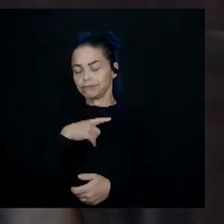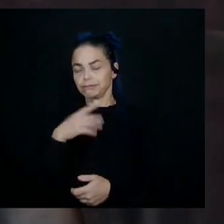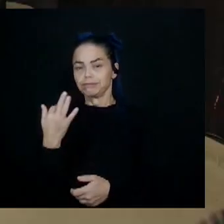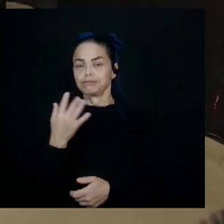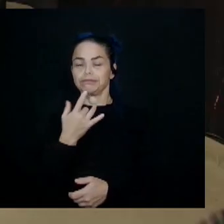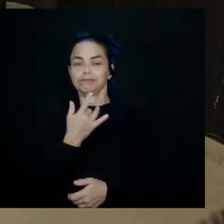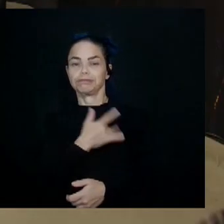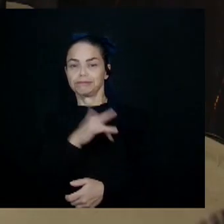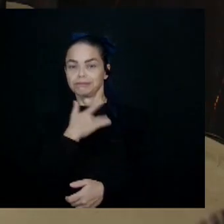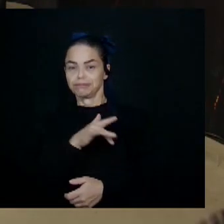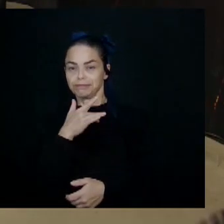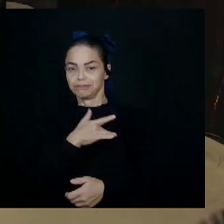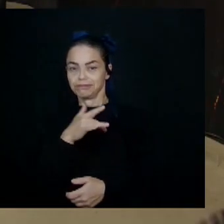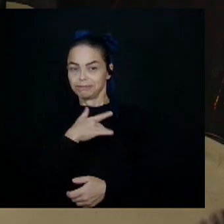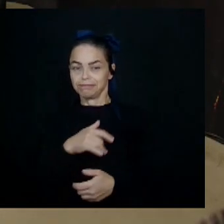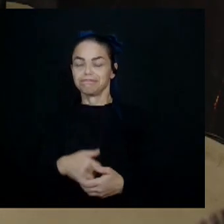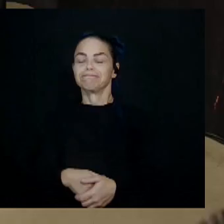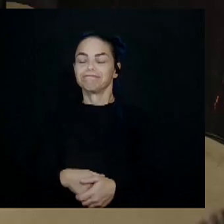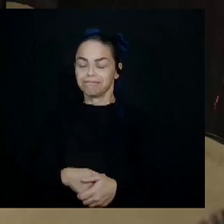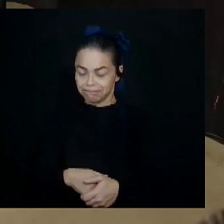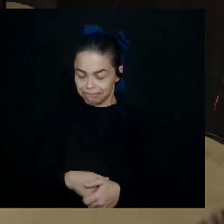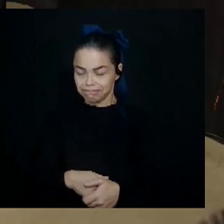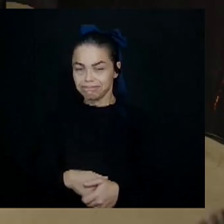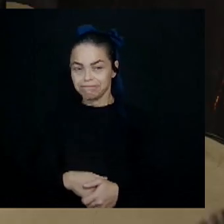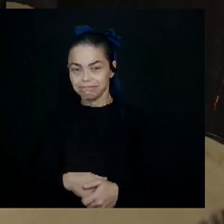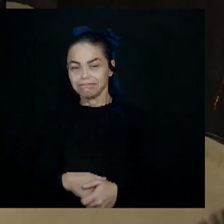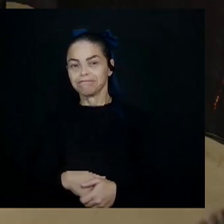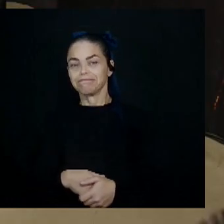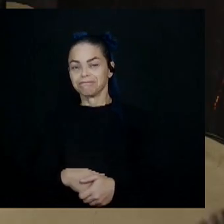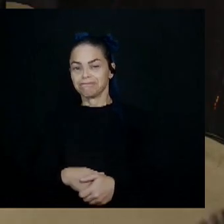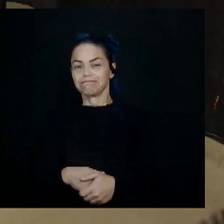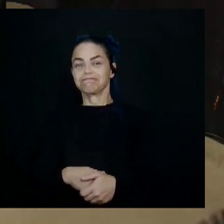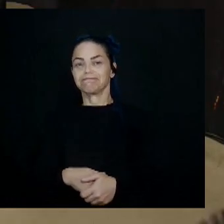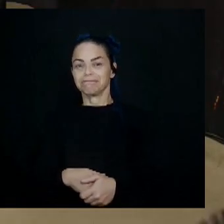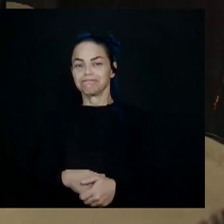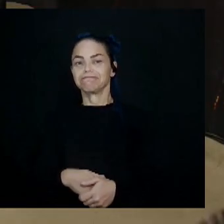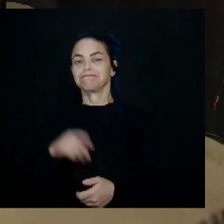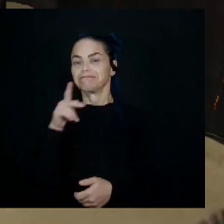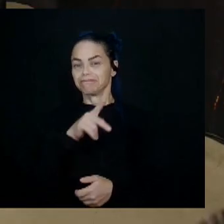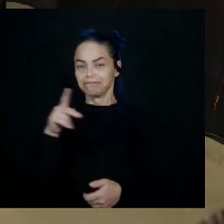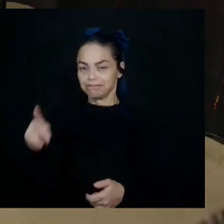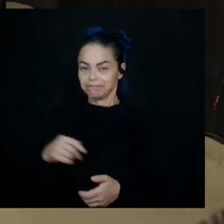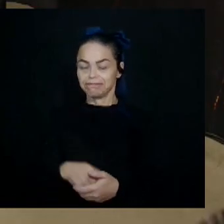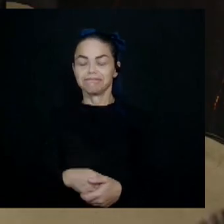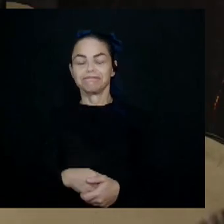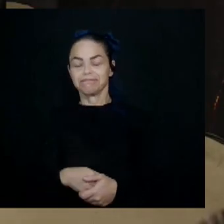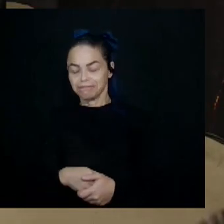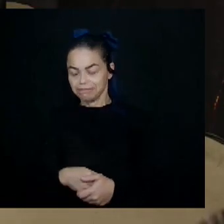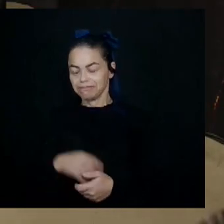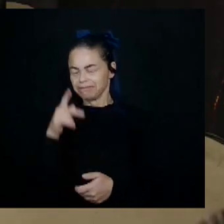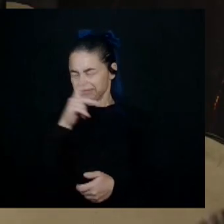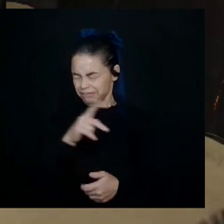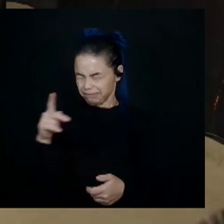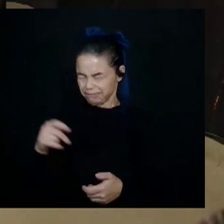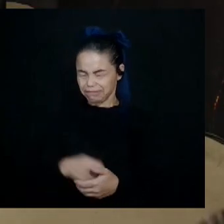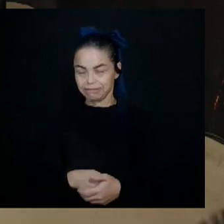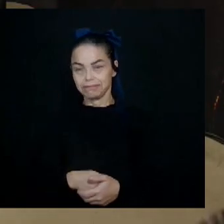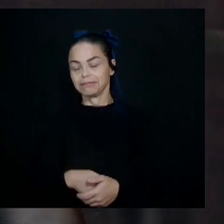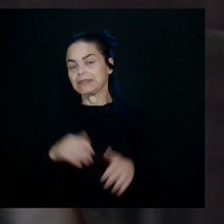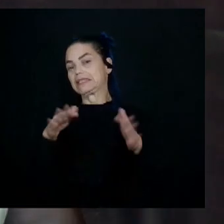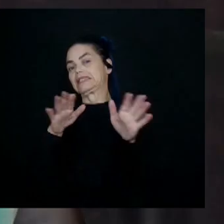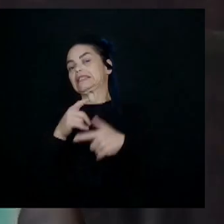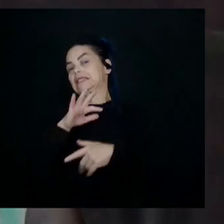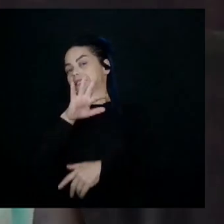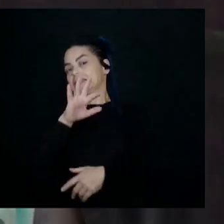classe. Tudo a gente joga pra prof, né? Tudo a gente... vai lá, professor, é contigo. Vai lá, resolve, prof.